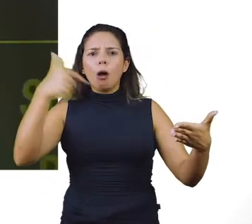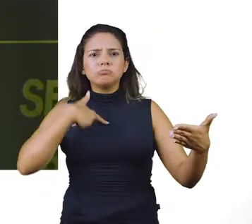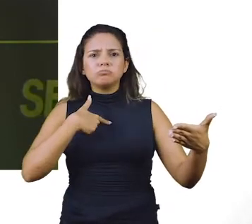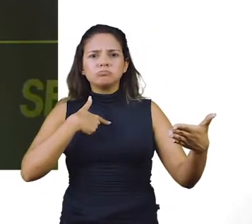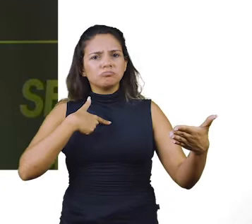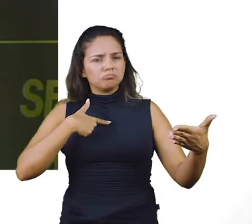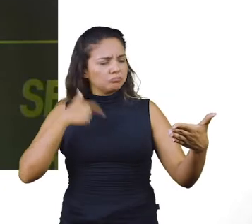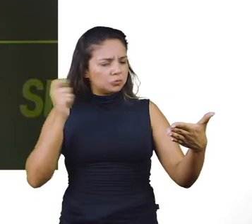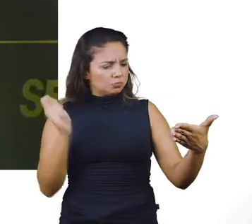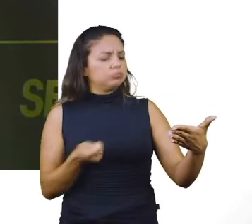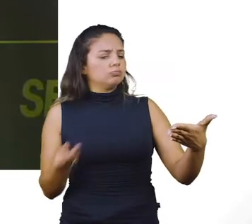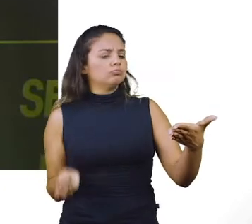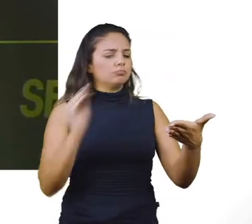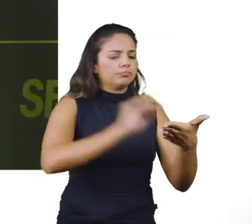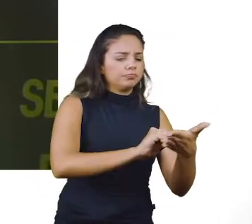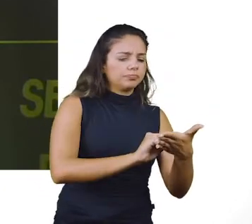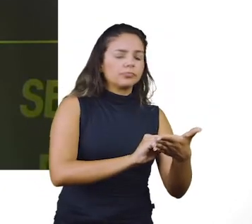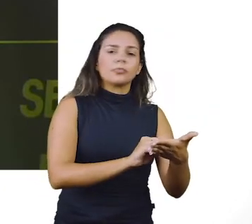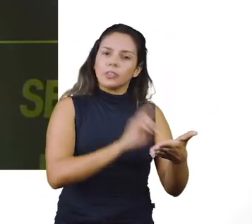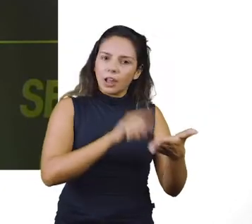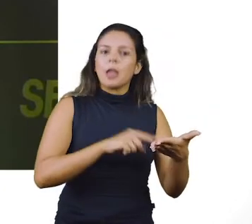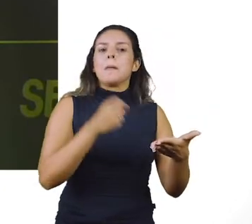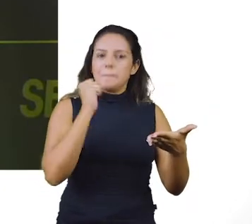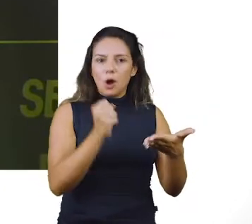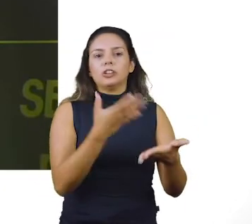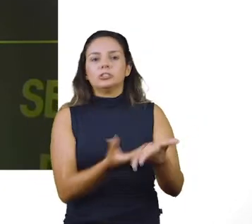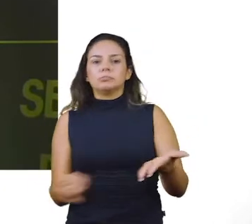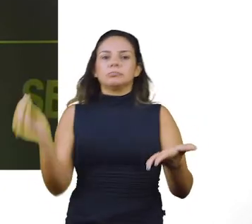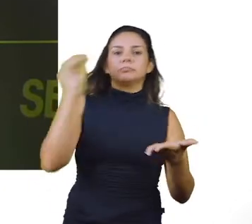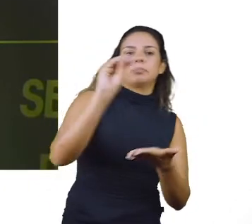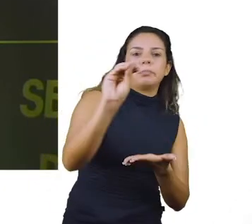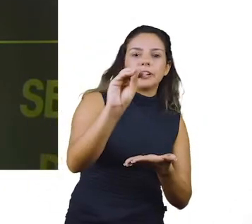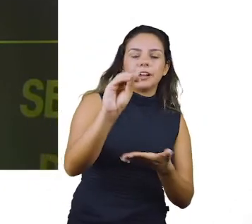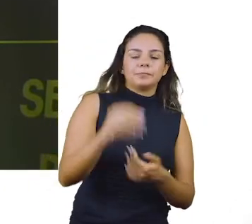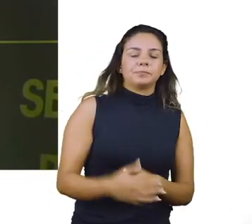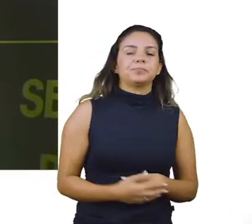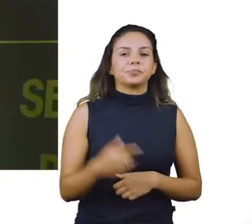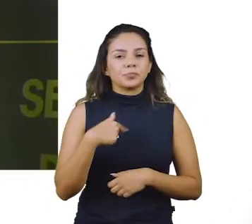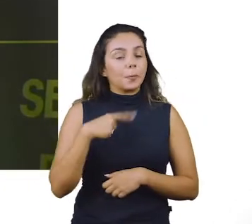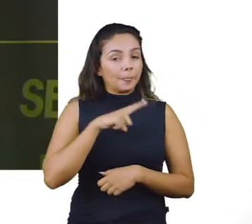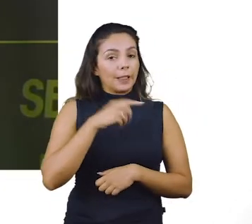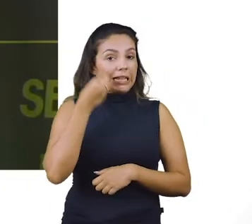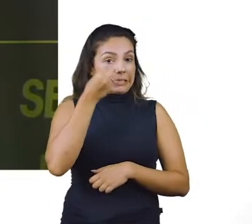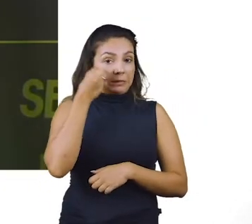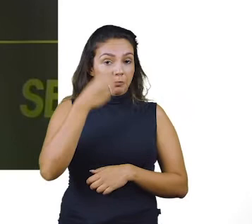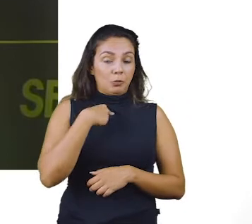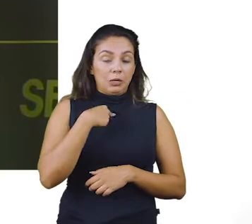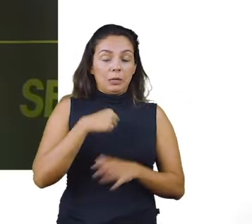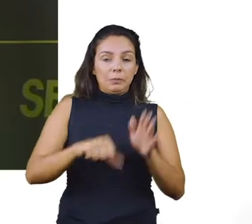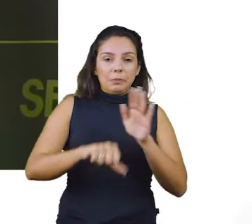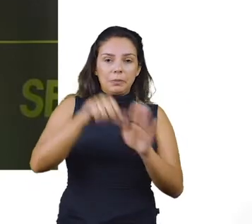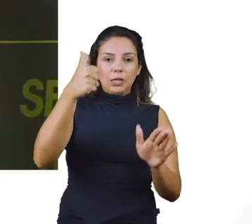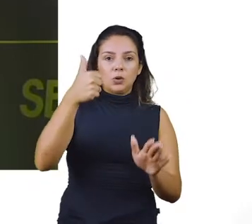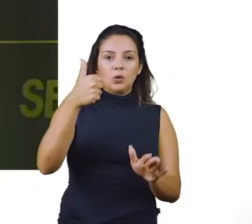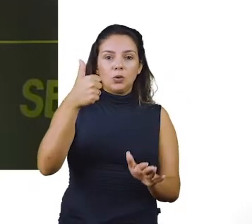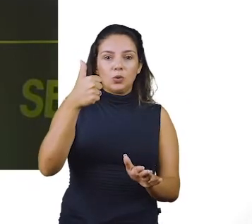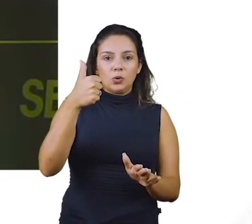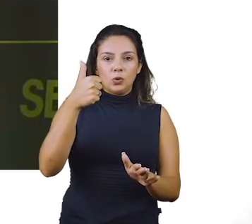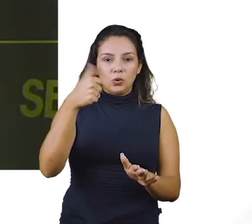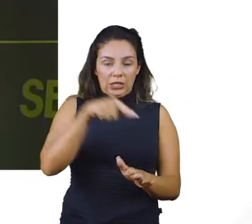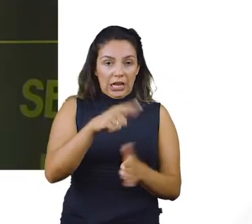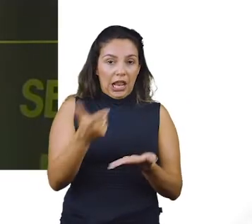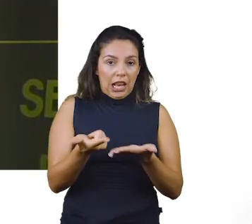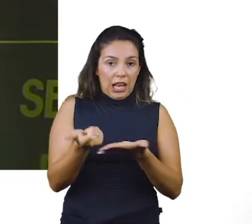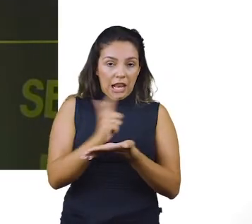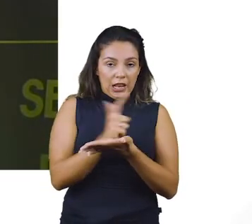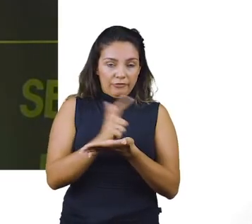que está na hora de publicar. Eu tenho uma experiência com o meu primeiro romance, O Sol nas